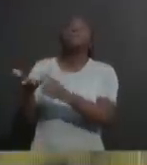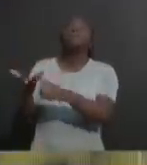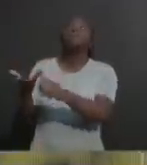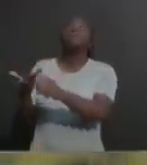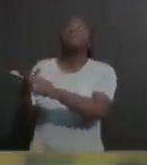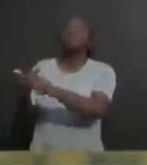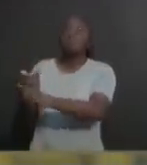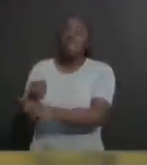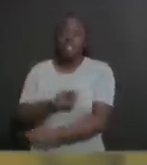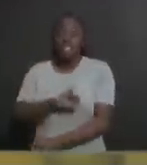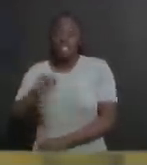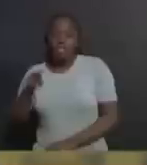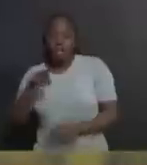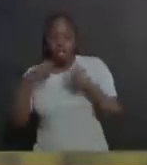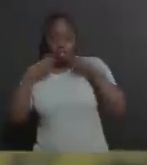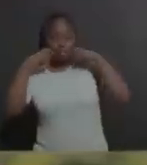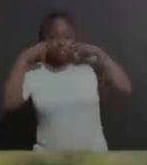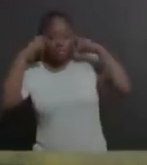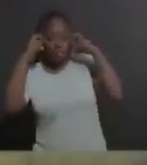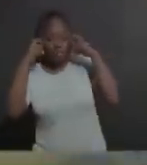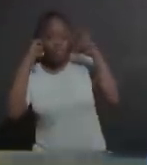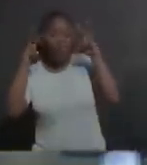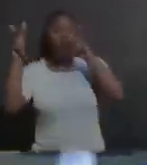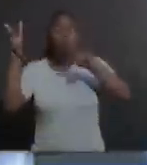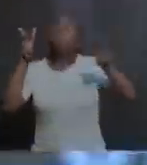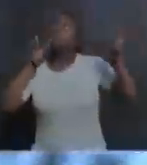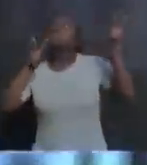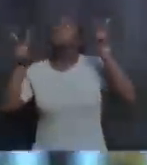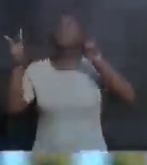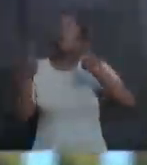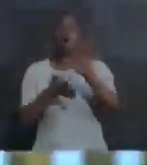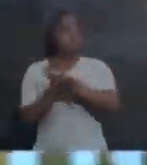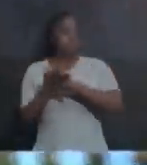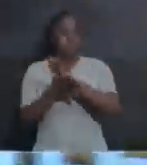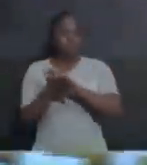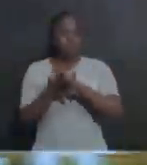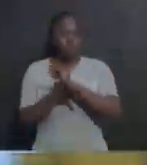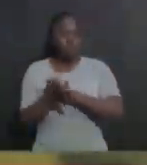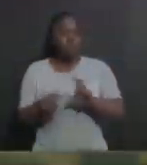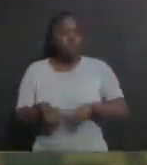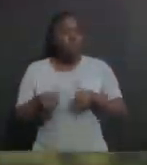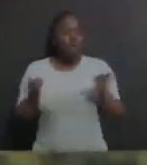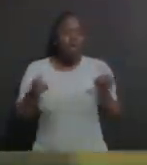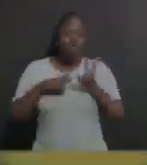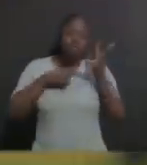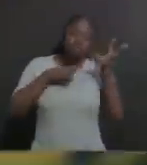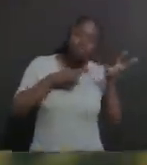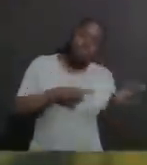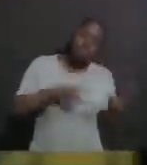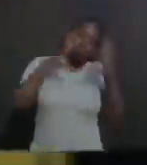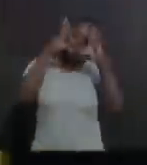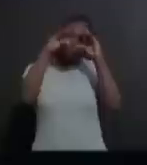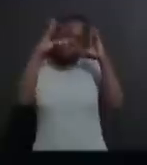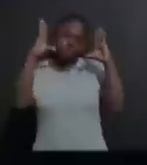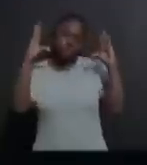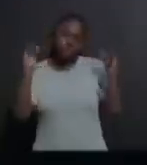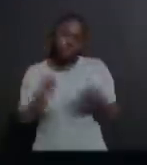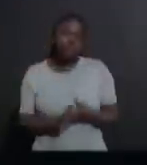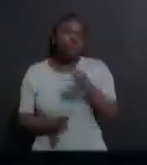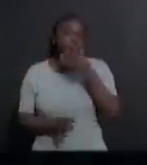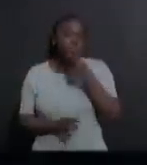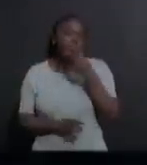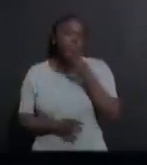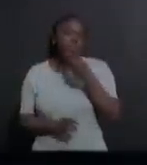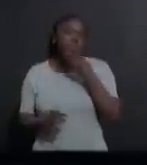quando você estiver com muita vergonha, olha pro nada. Mas durma vazio. Dr. Miles Monroe dizia,